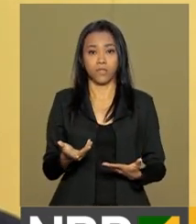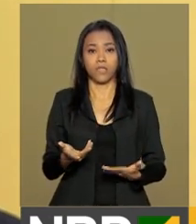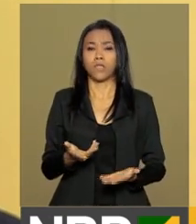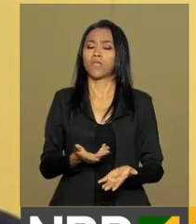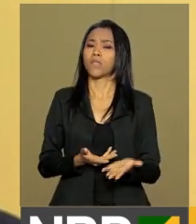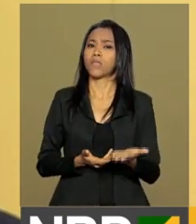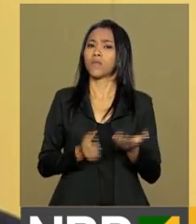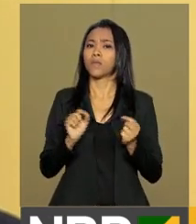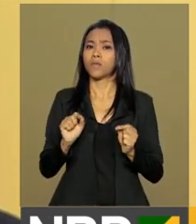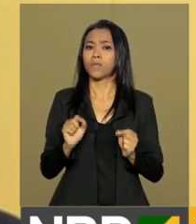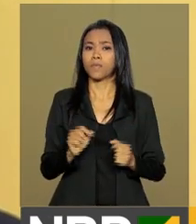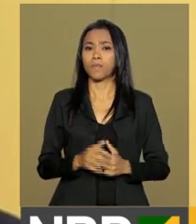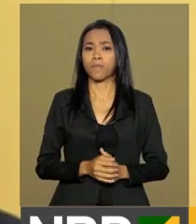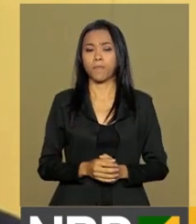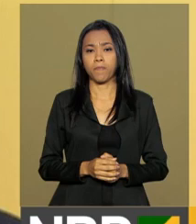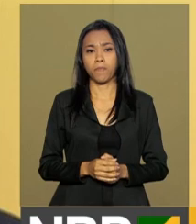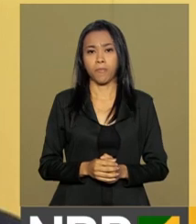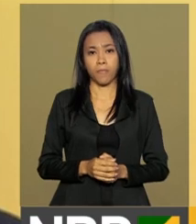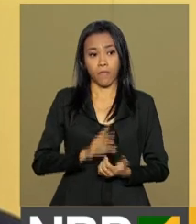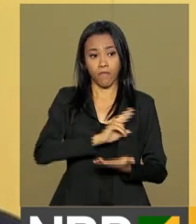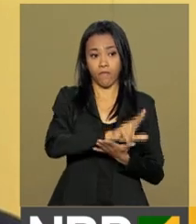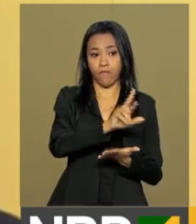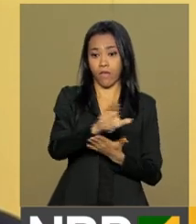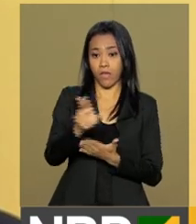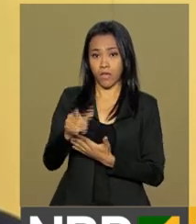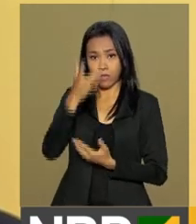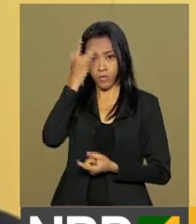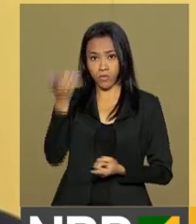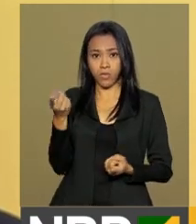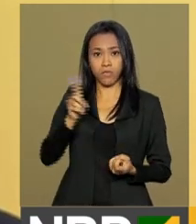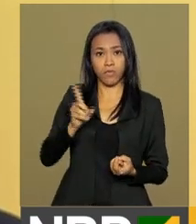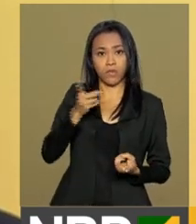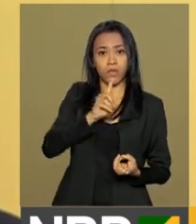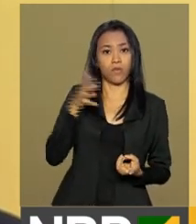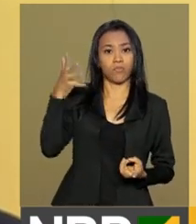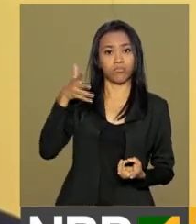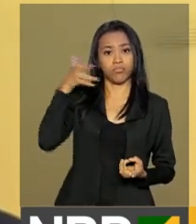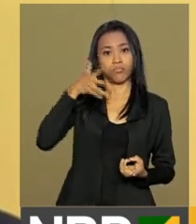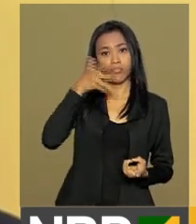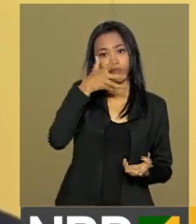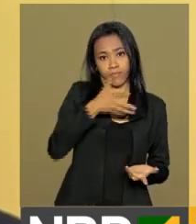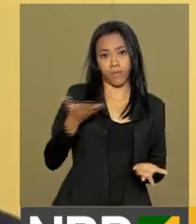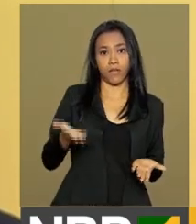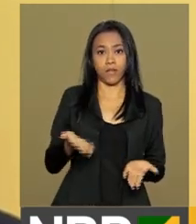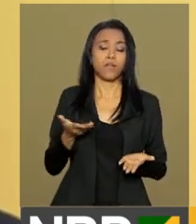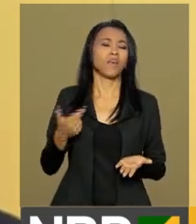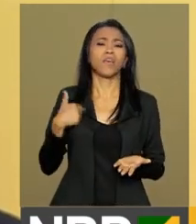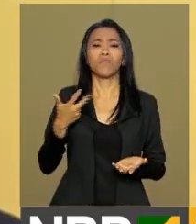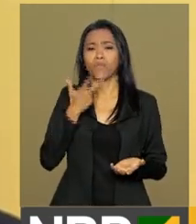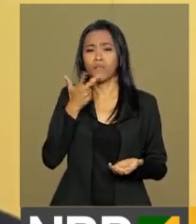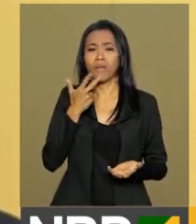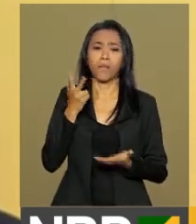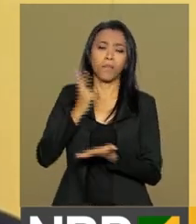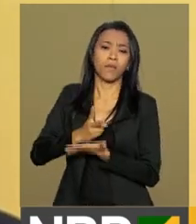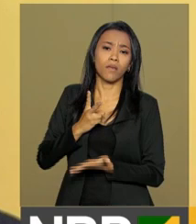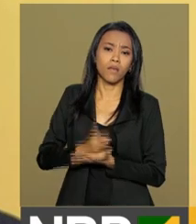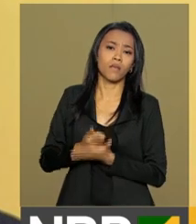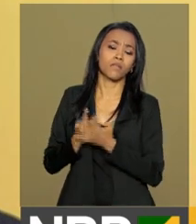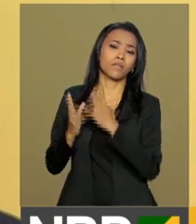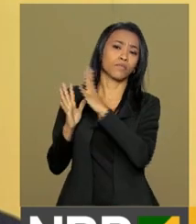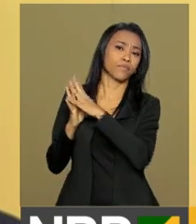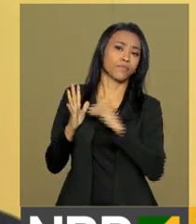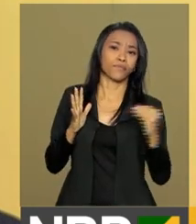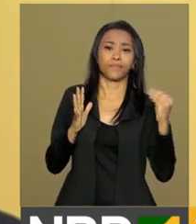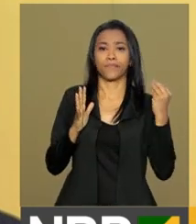sustentado pelos vários oradores. E eu não vou, naturalmente, repetir tudo aquilo que